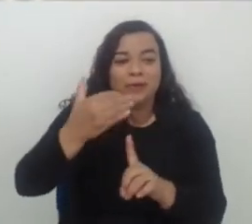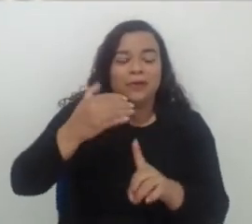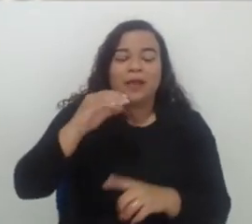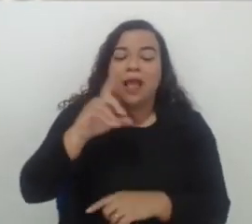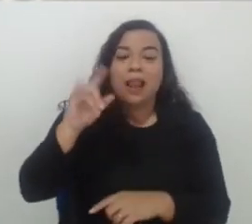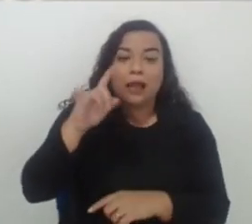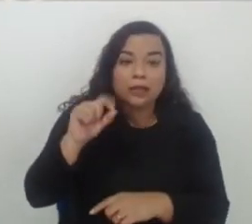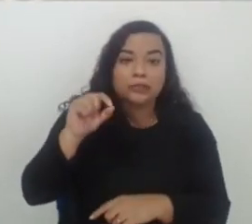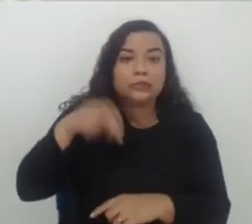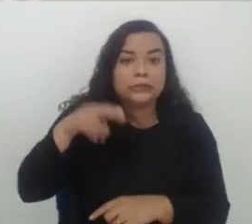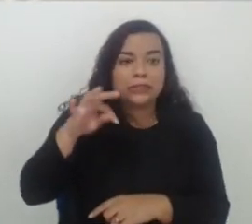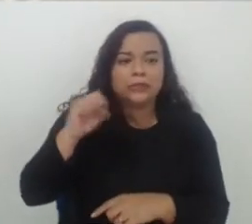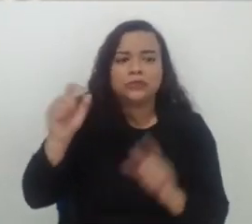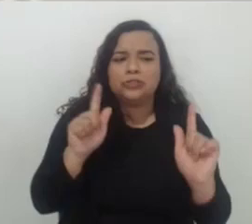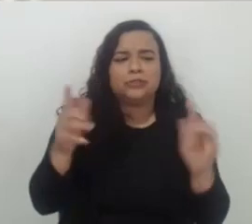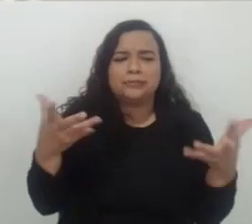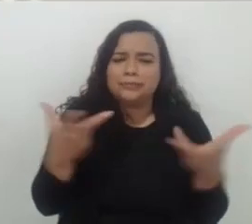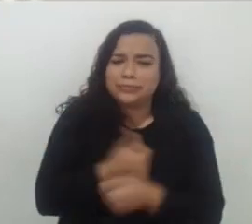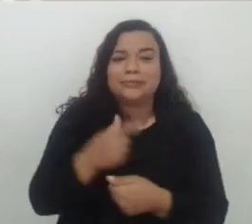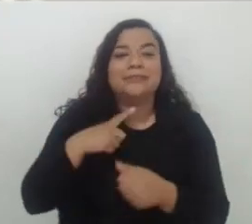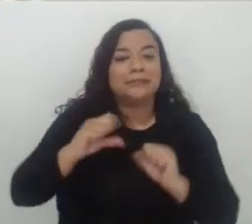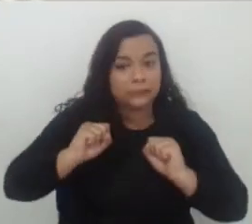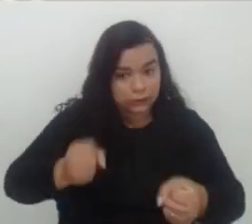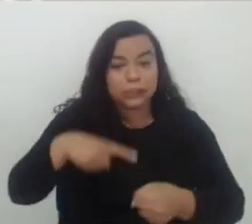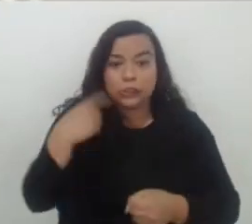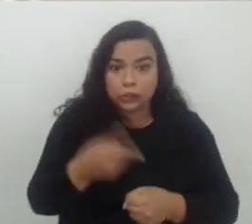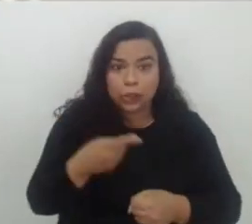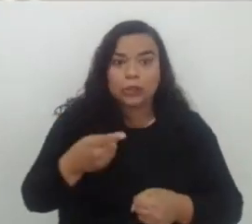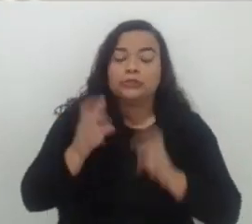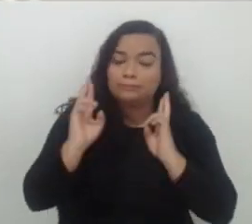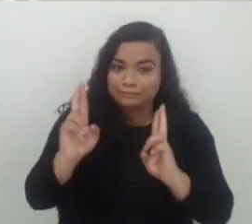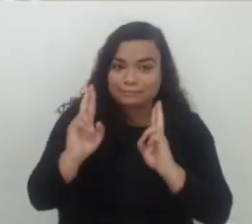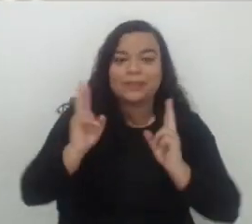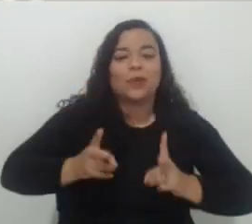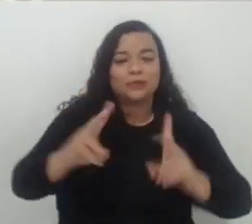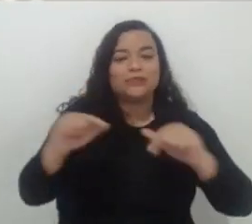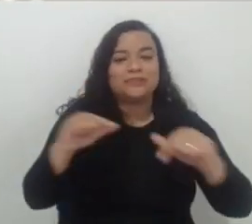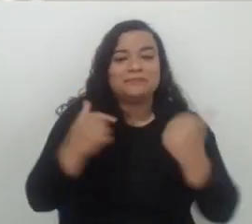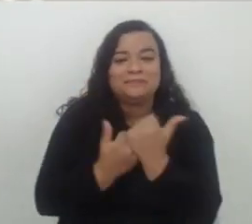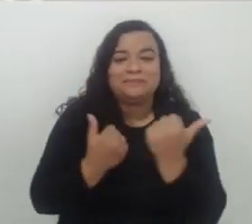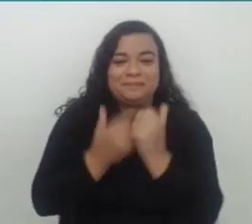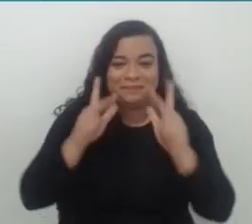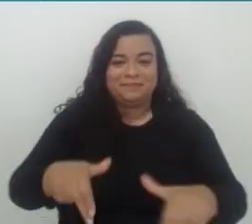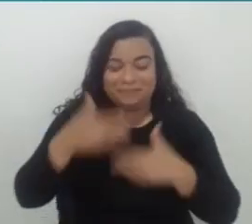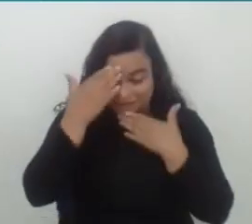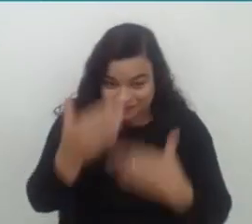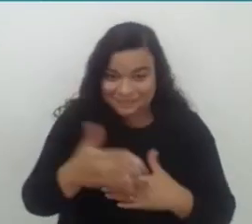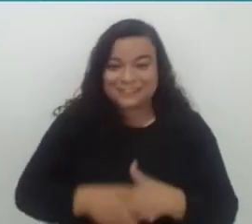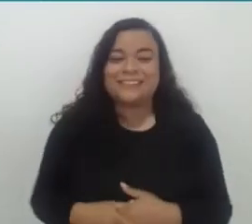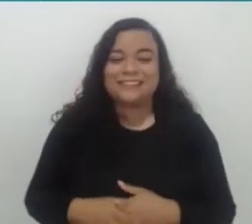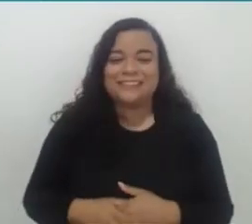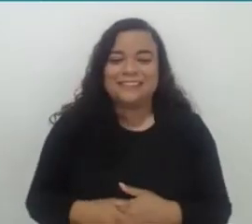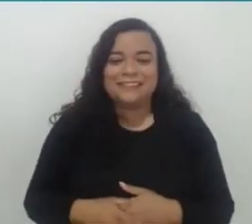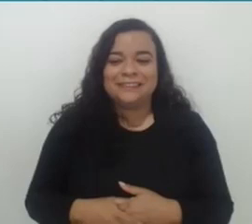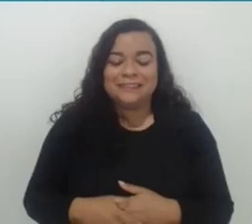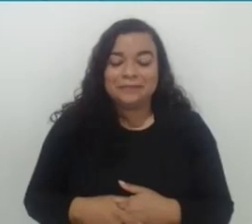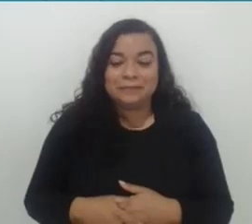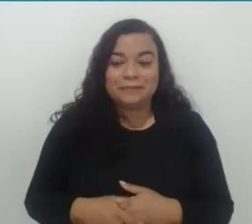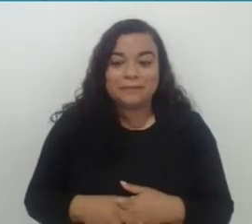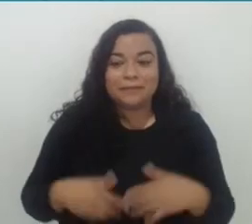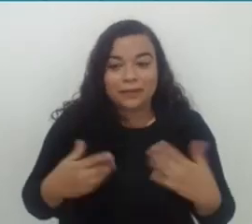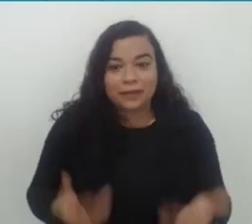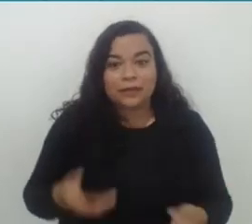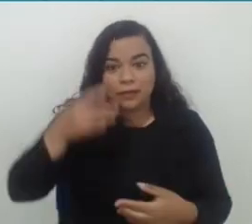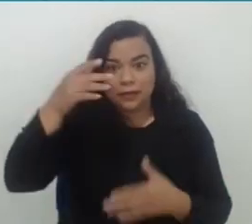gestão, e nós pretendemos dar continuidade desse trabalho. Muito obrigado. Senhora Presidente, pela